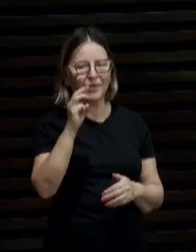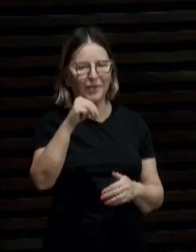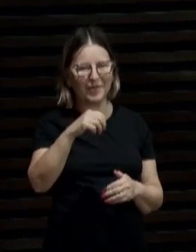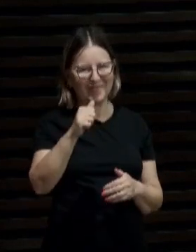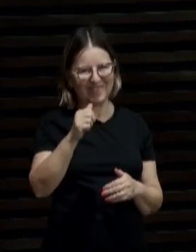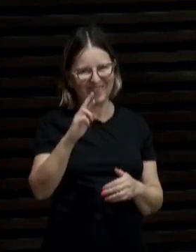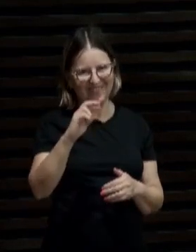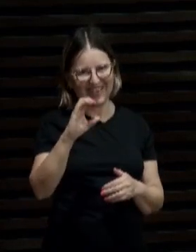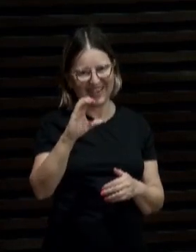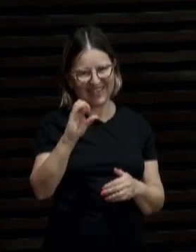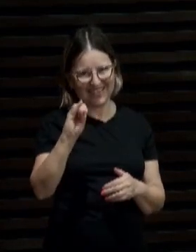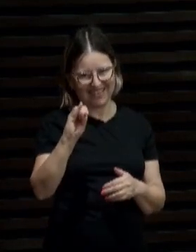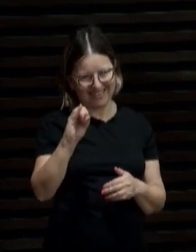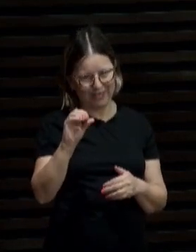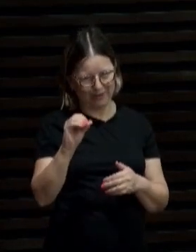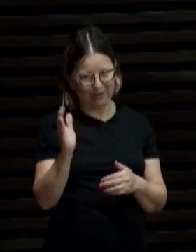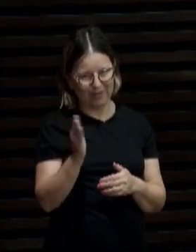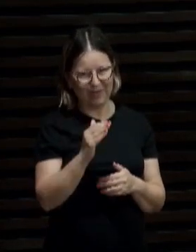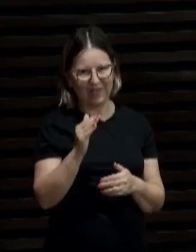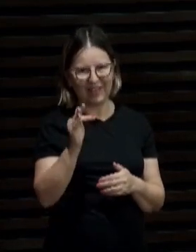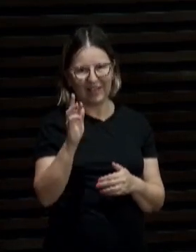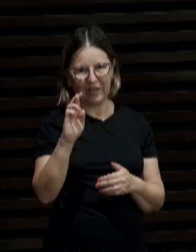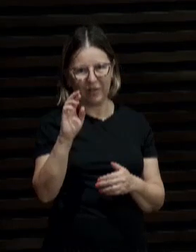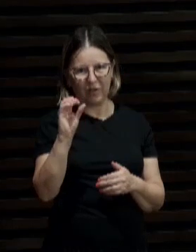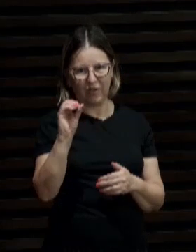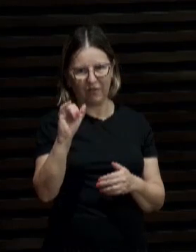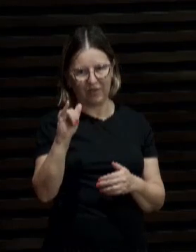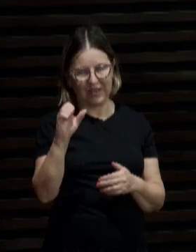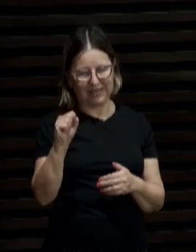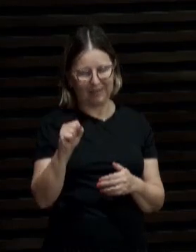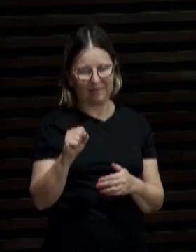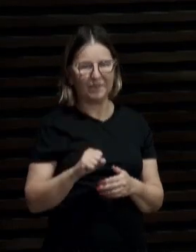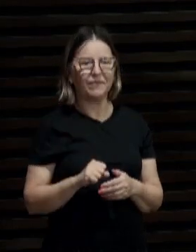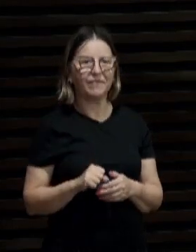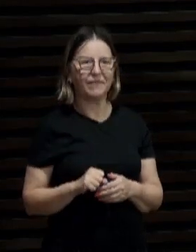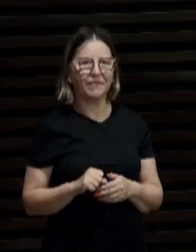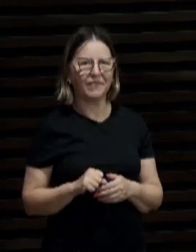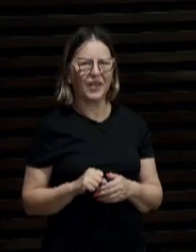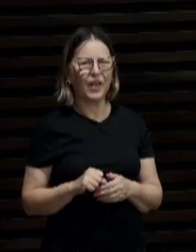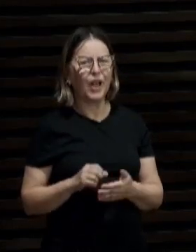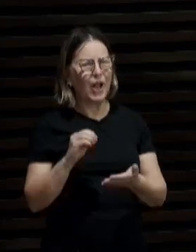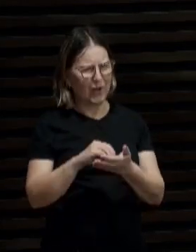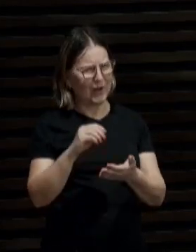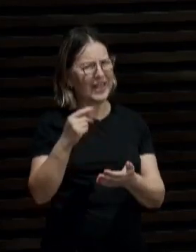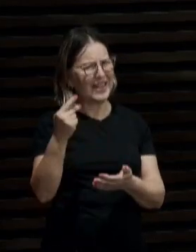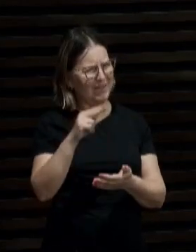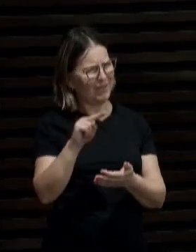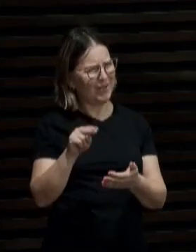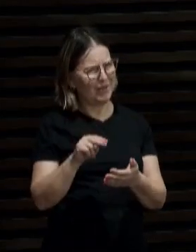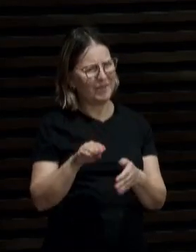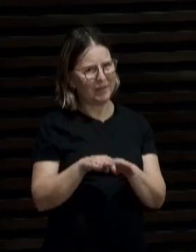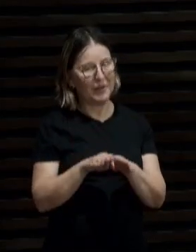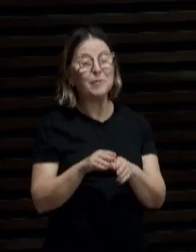E aí você coloca o seu nome aí. Eu conheço as suas... Sabe por quê? Porque a carta é para você. A carta